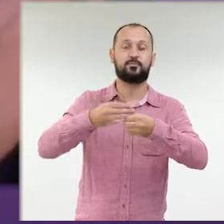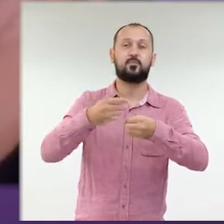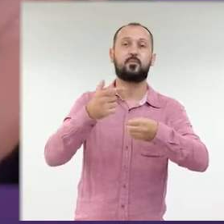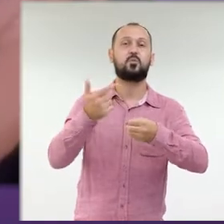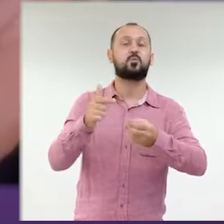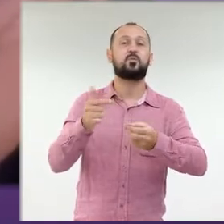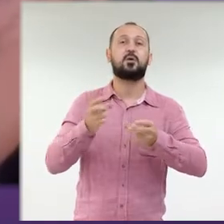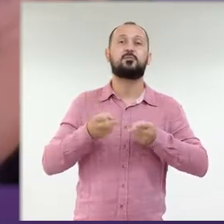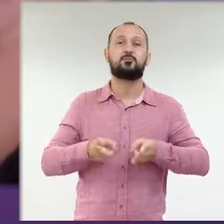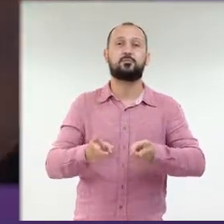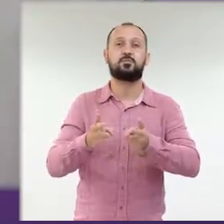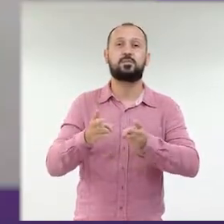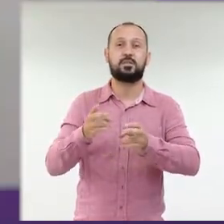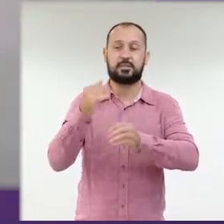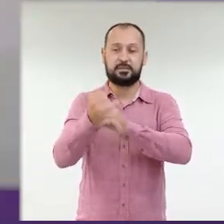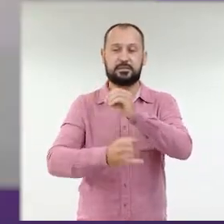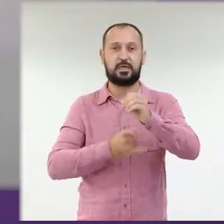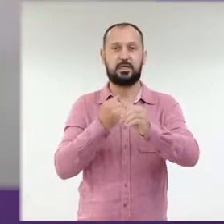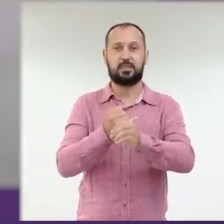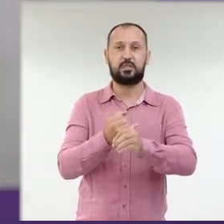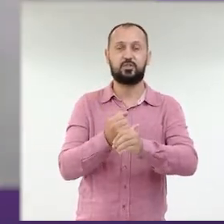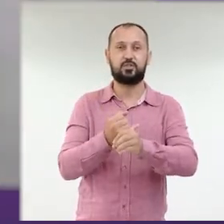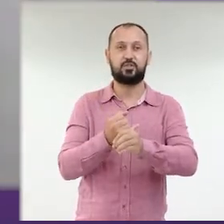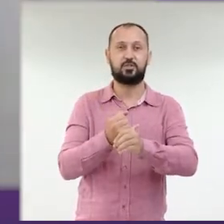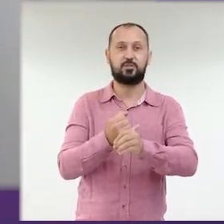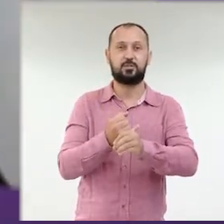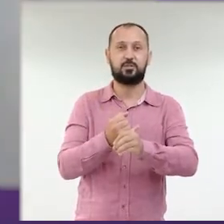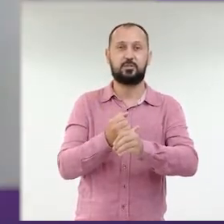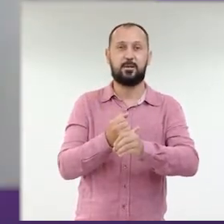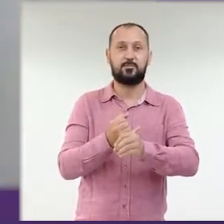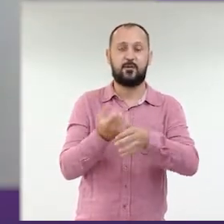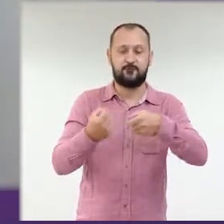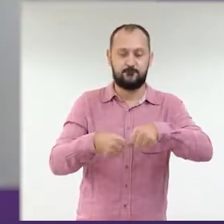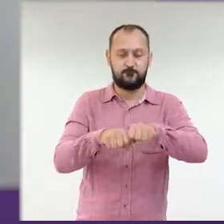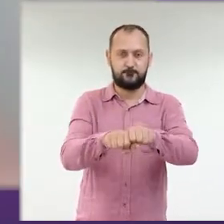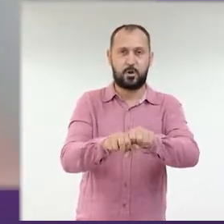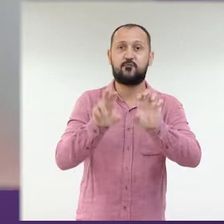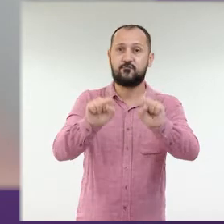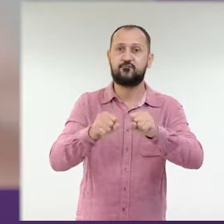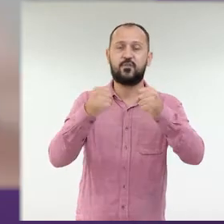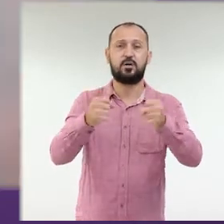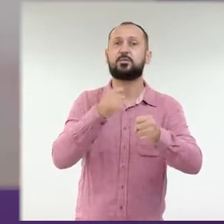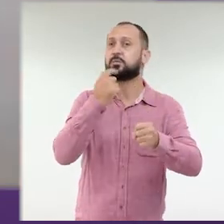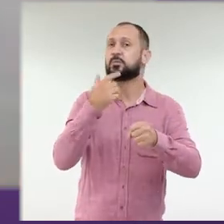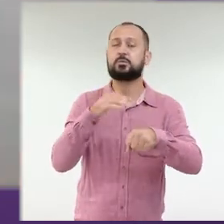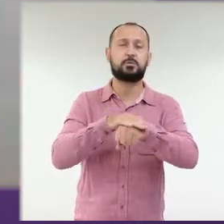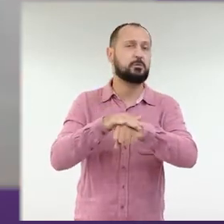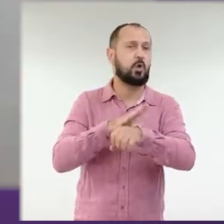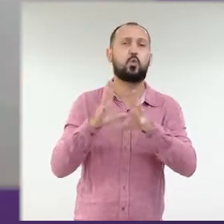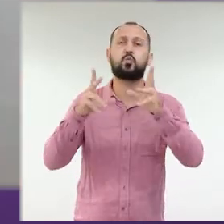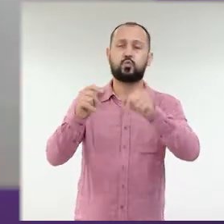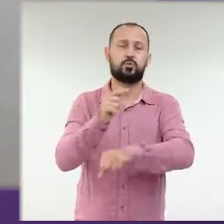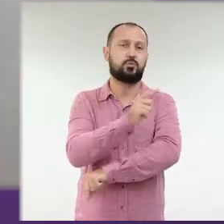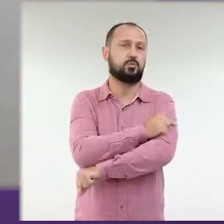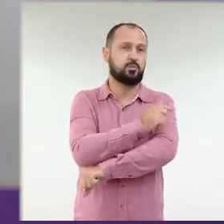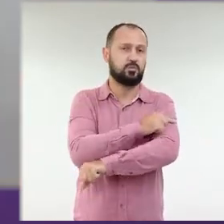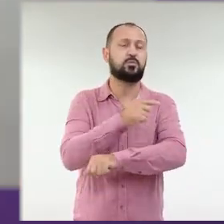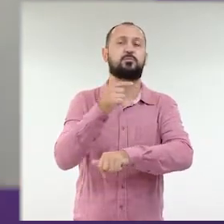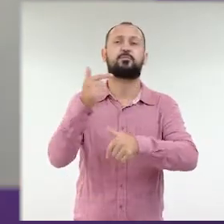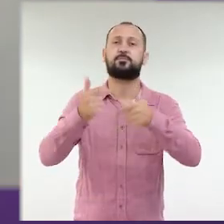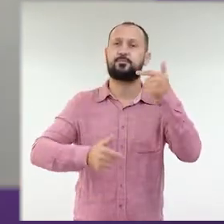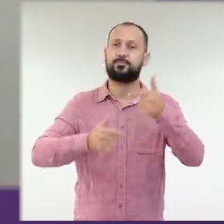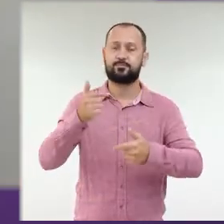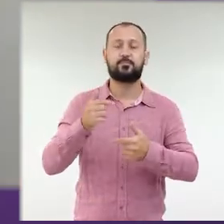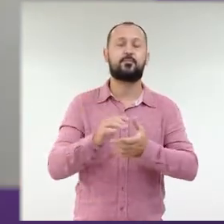uma estabilidade de sinal de internet. Então, nós não conseguimos alcançar todas as gestoras municipais, todos os organismos